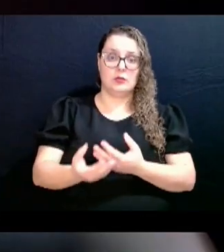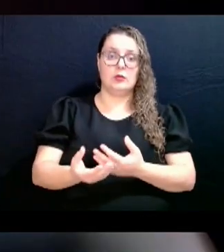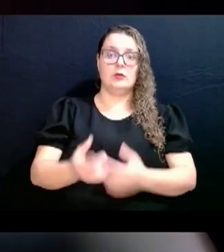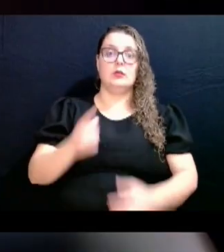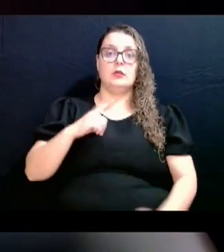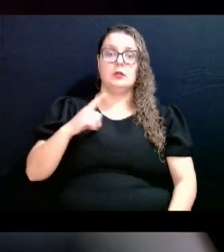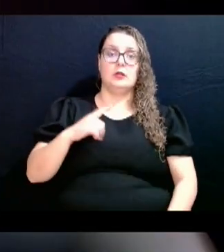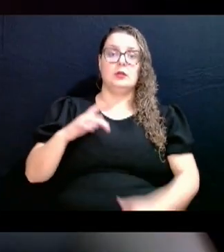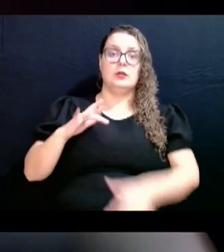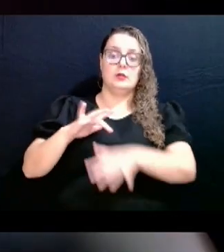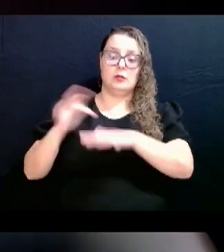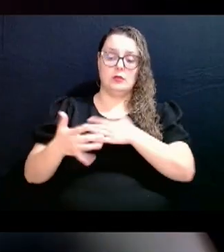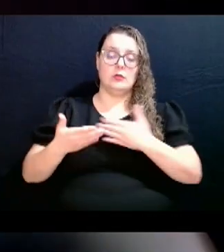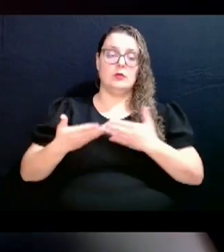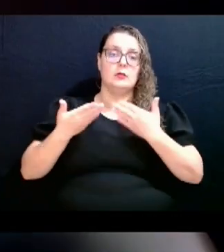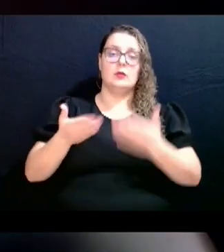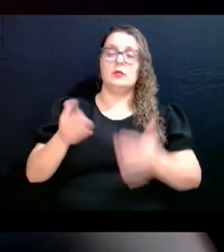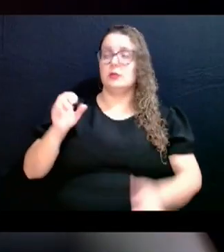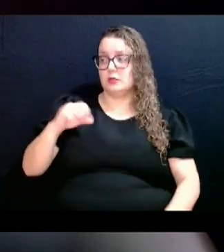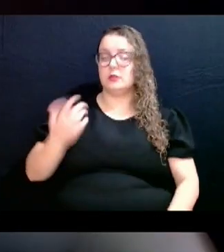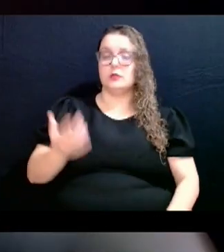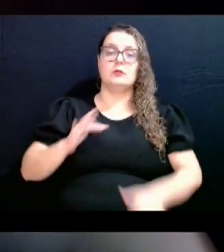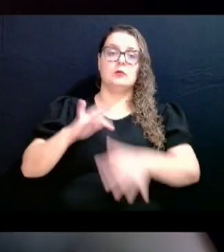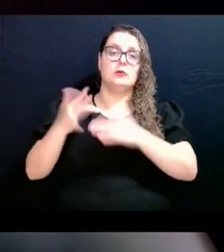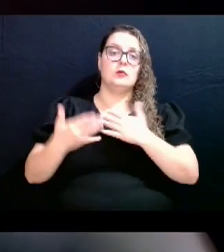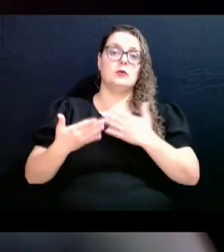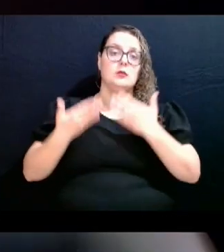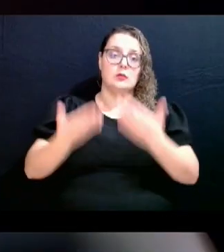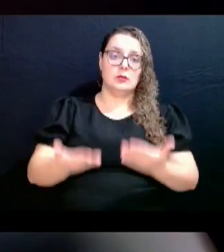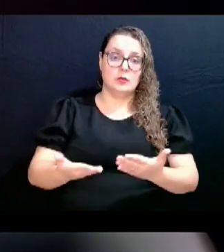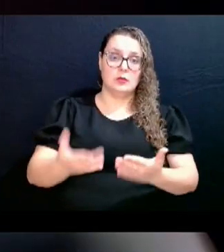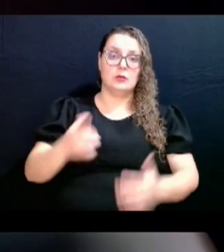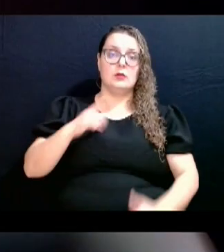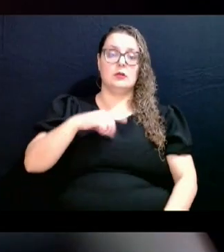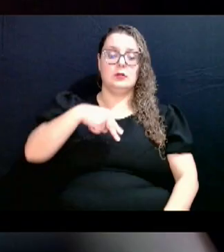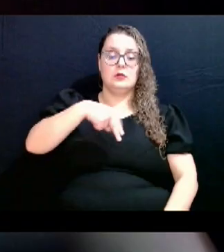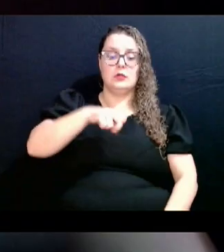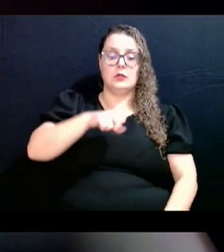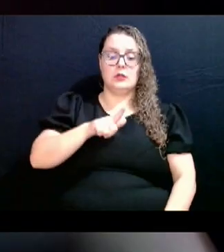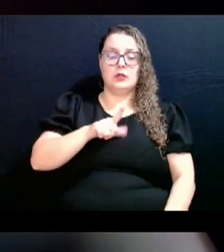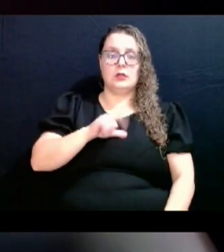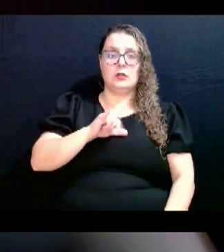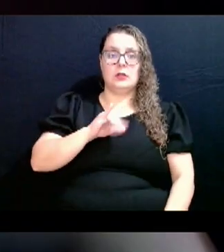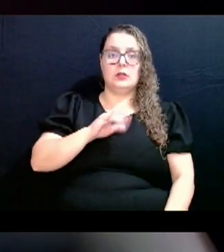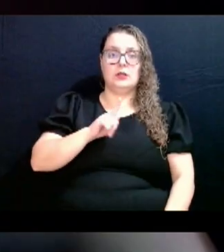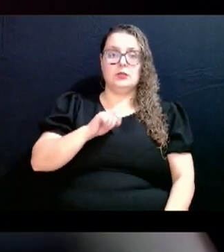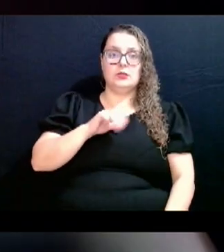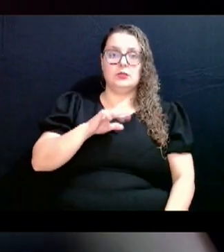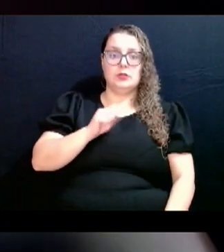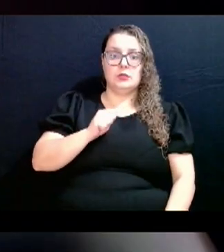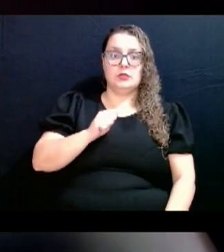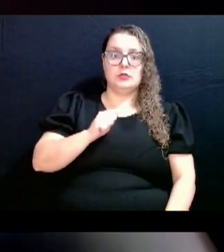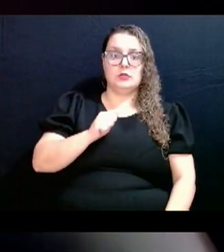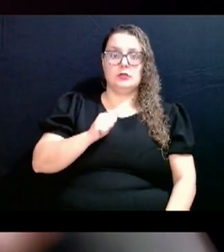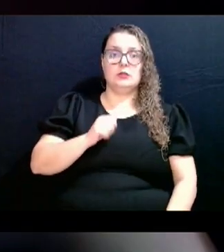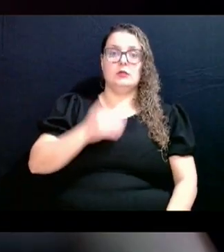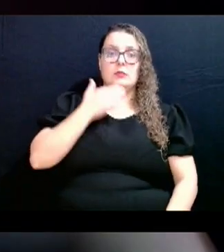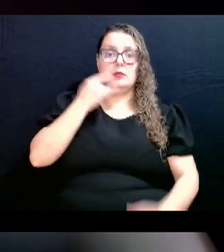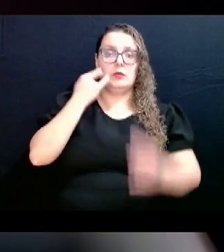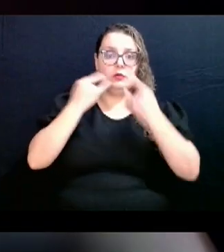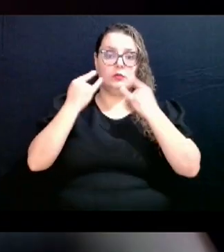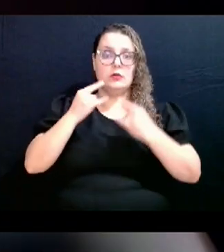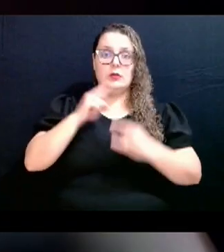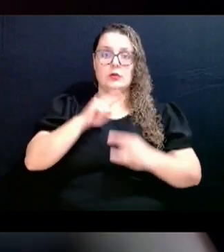traz. Isso. E o que a mídia traz é que houve negligência, o melhor interesse do Léo não estava acima